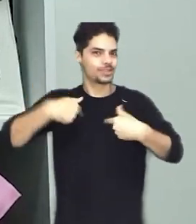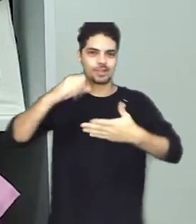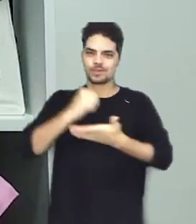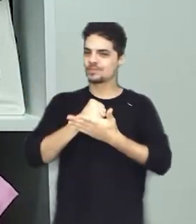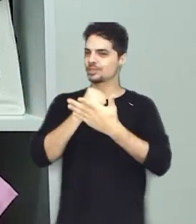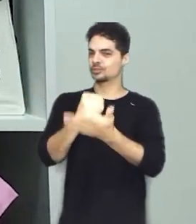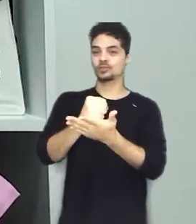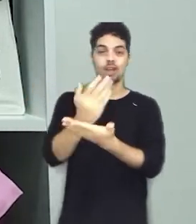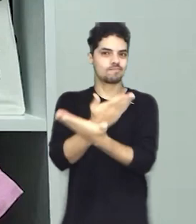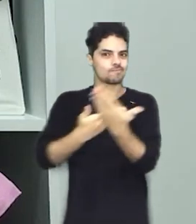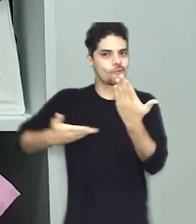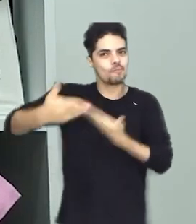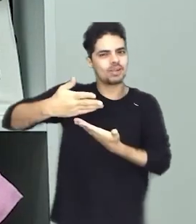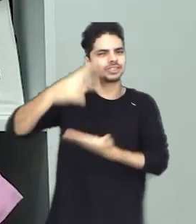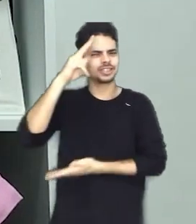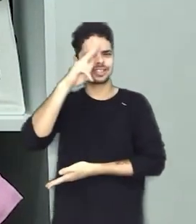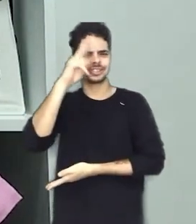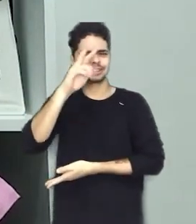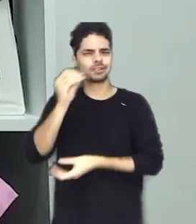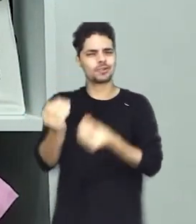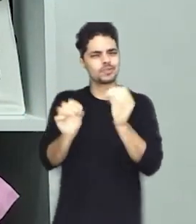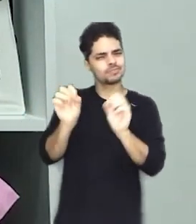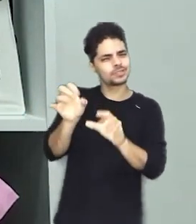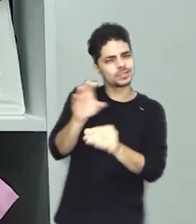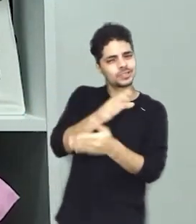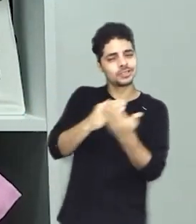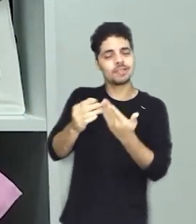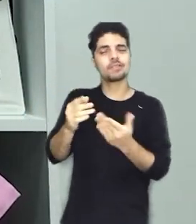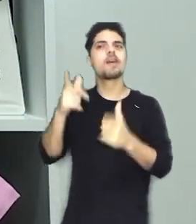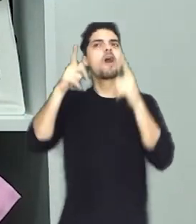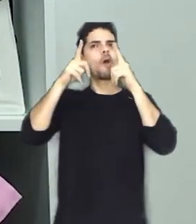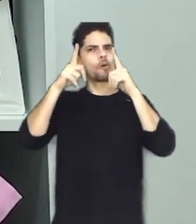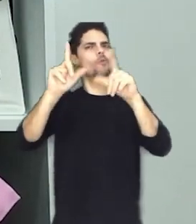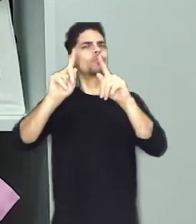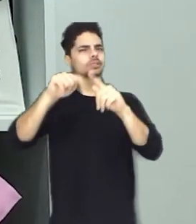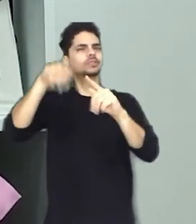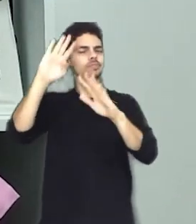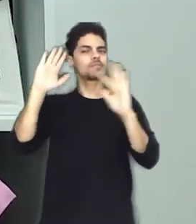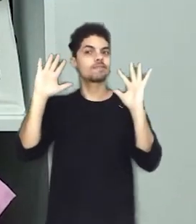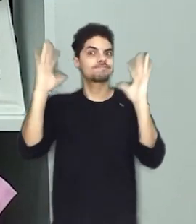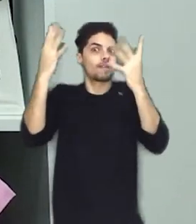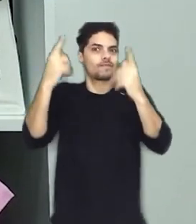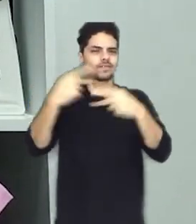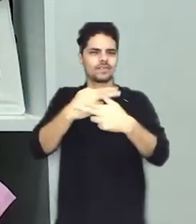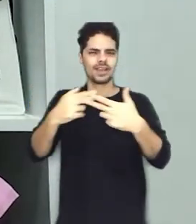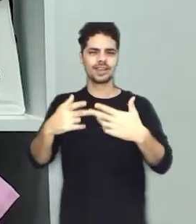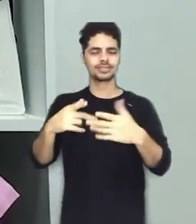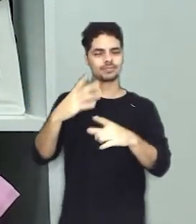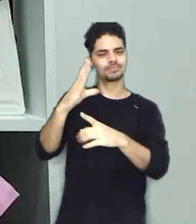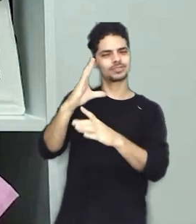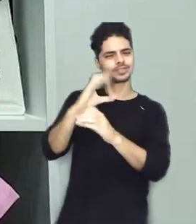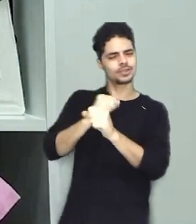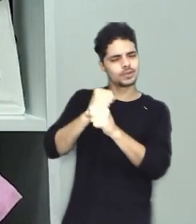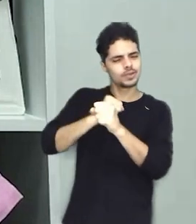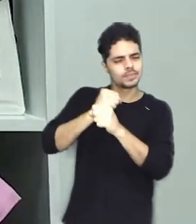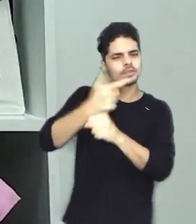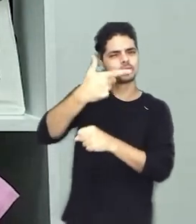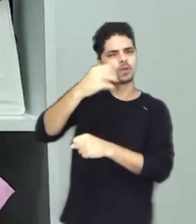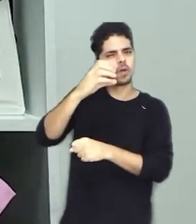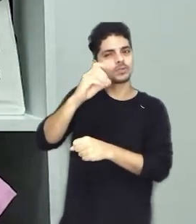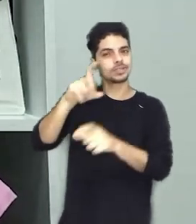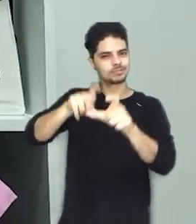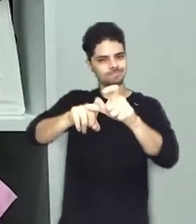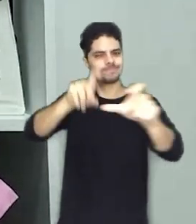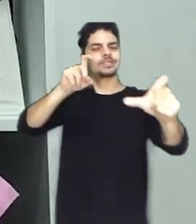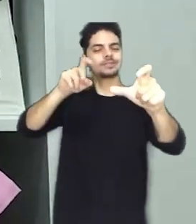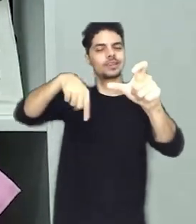colaborar com o ensino de história através das comemorações do Bicentenário da Independência do Brasil. O